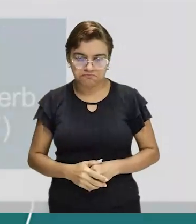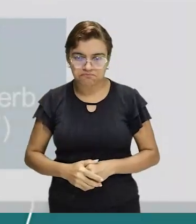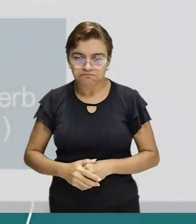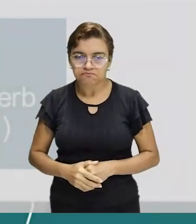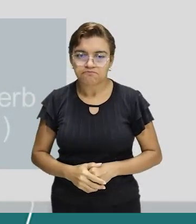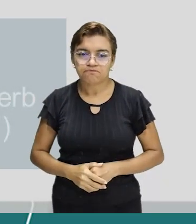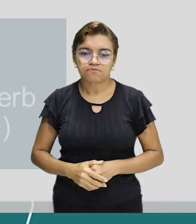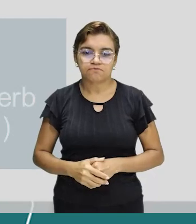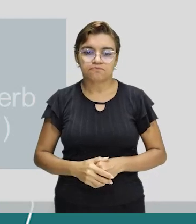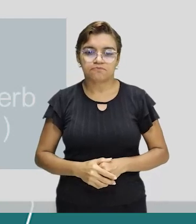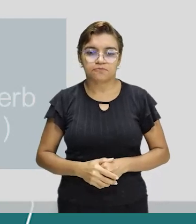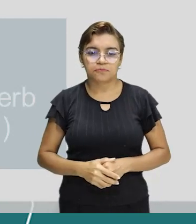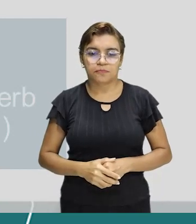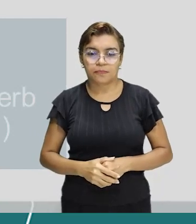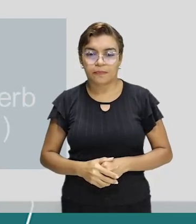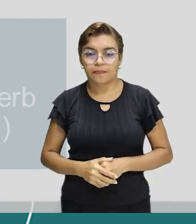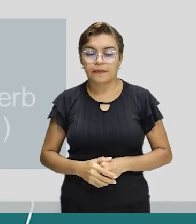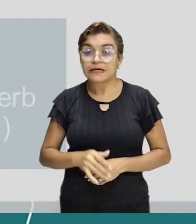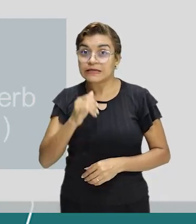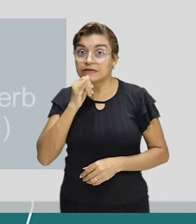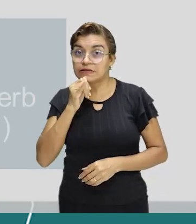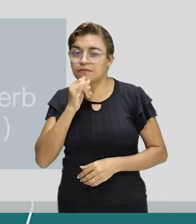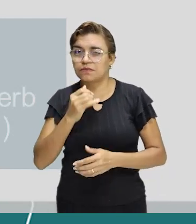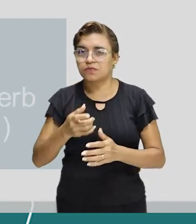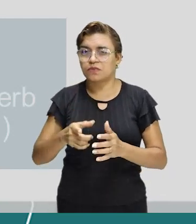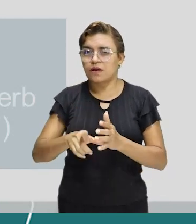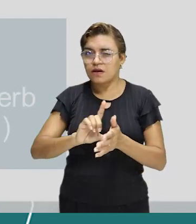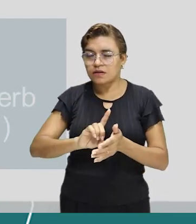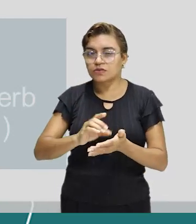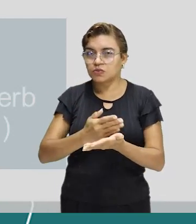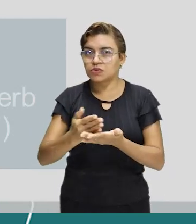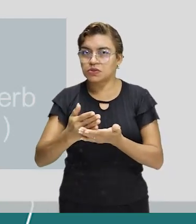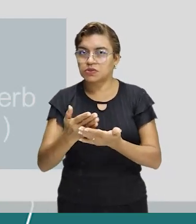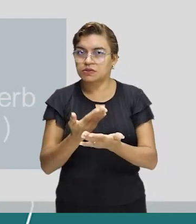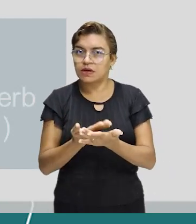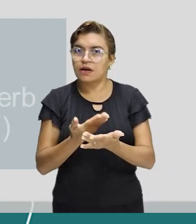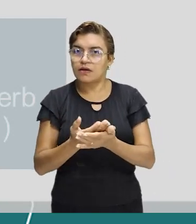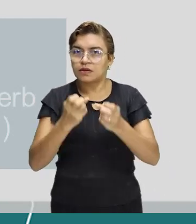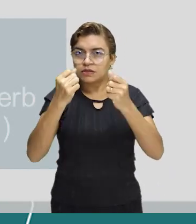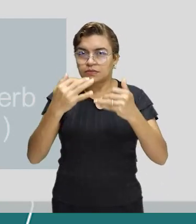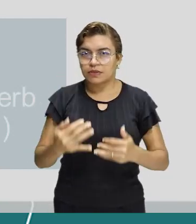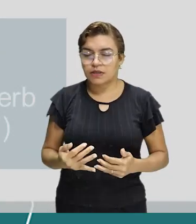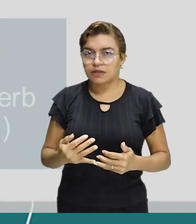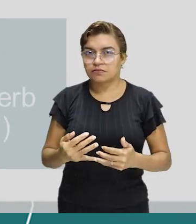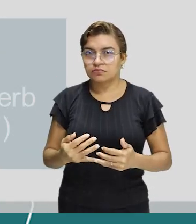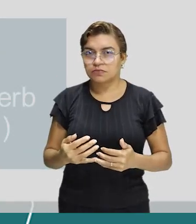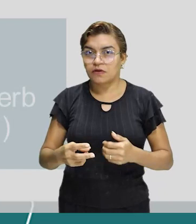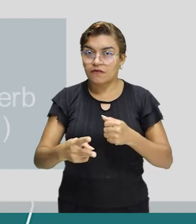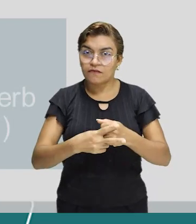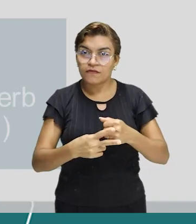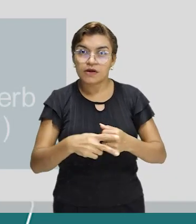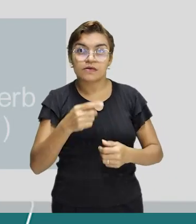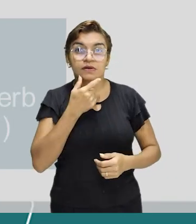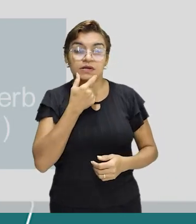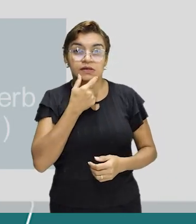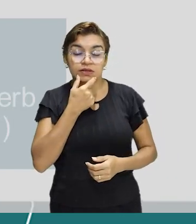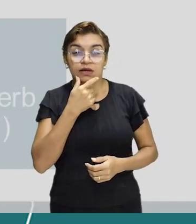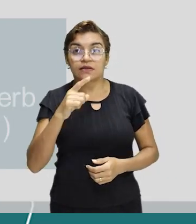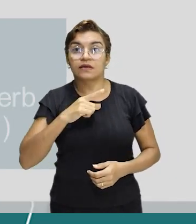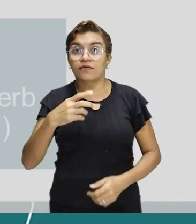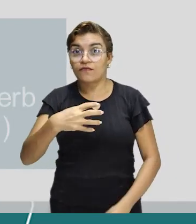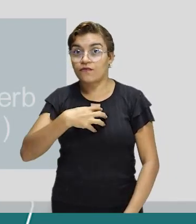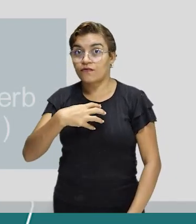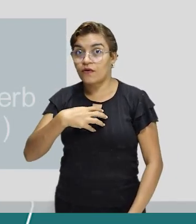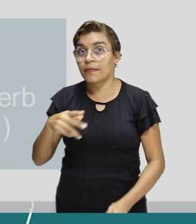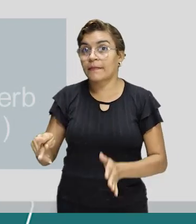forma afirmativa. Falei para vocês no início da nossa aula que quando nós conjugamos verbos em inglês, nós temos uma forma